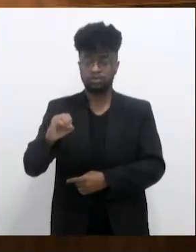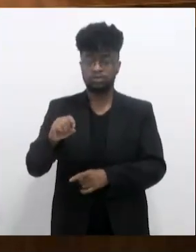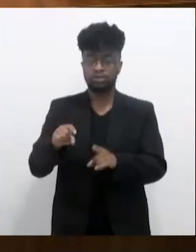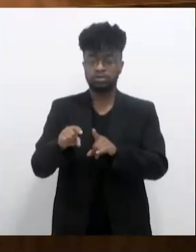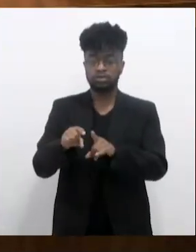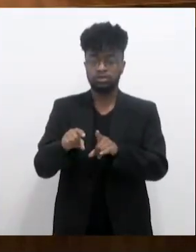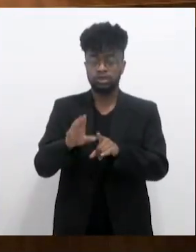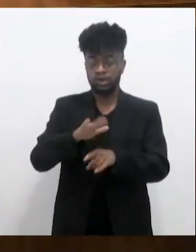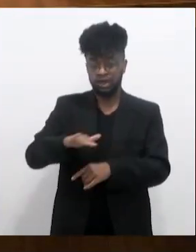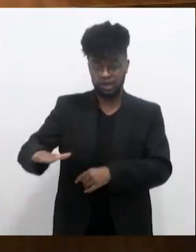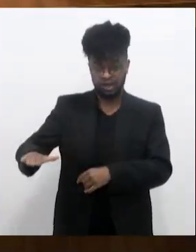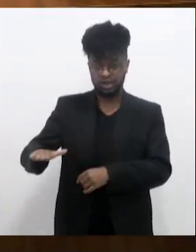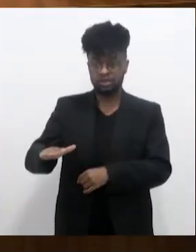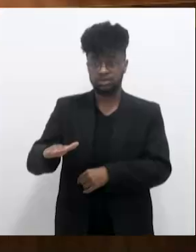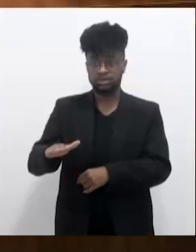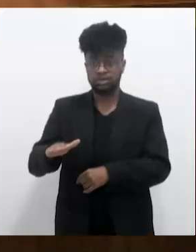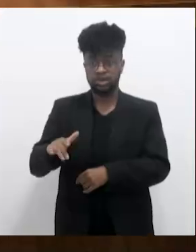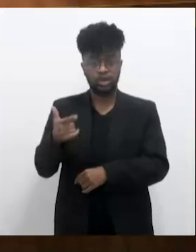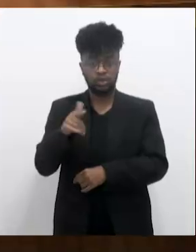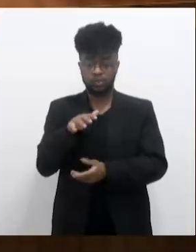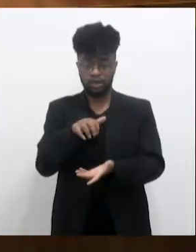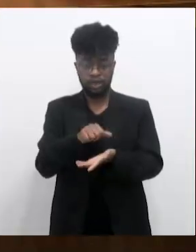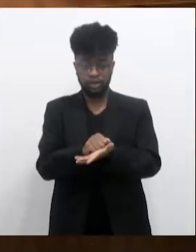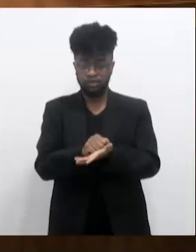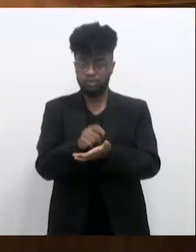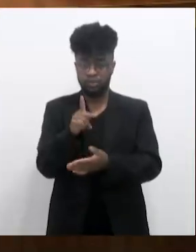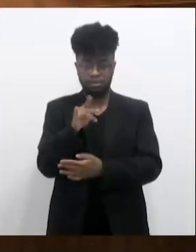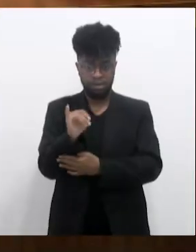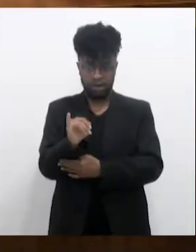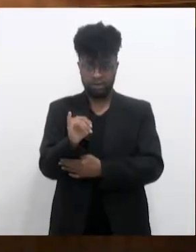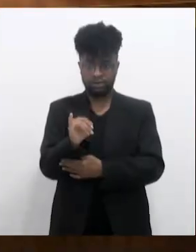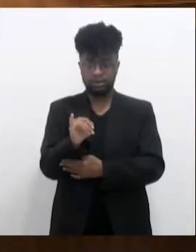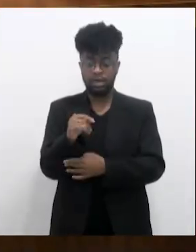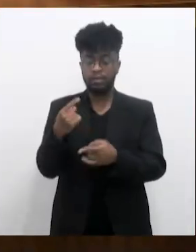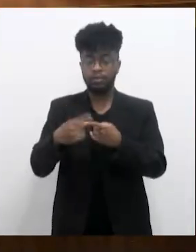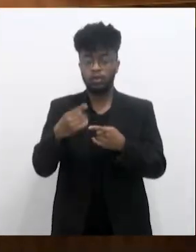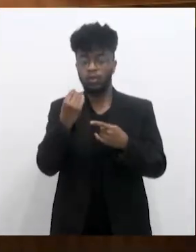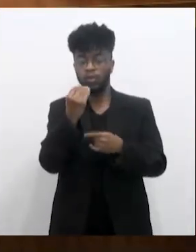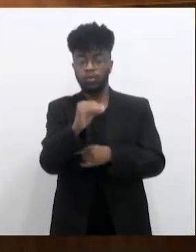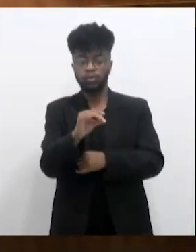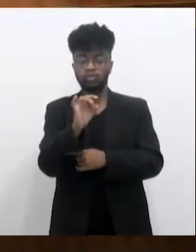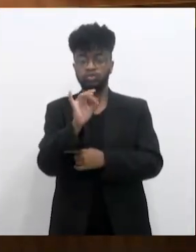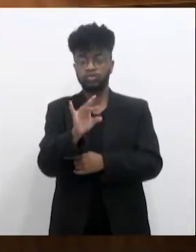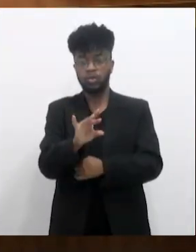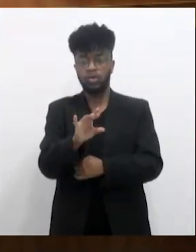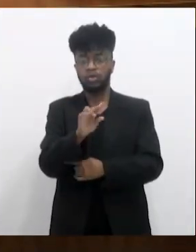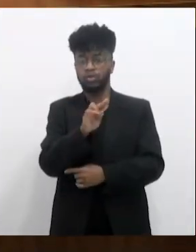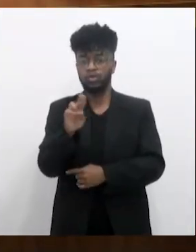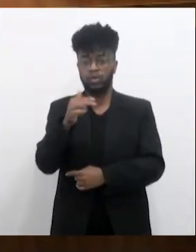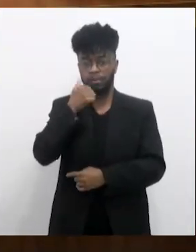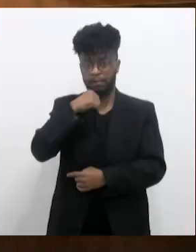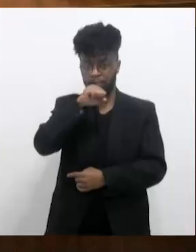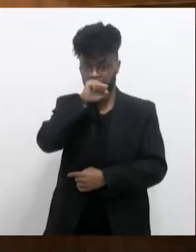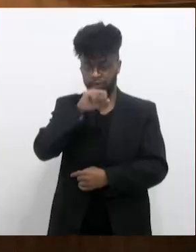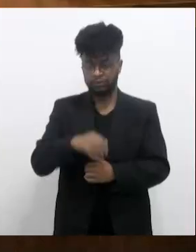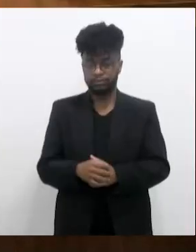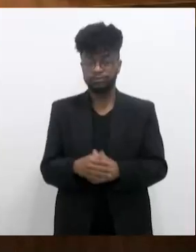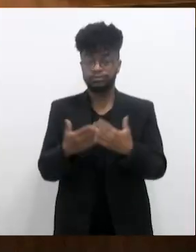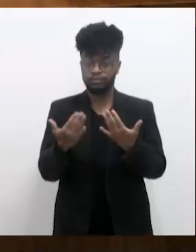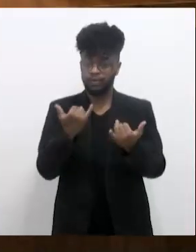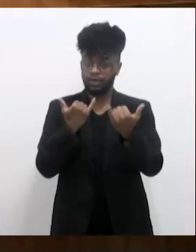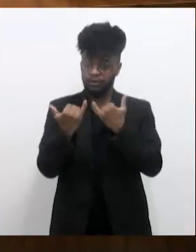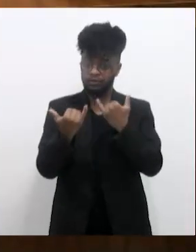12.889 crianças não registradas, que só tiveram o registro da mãe. Isso é um dado